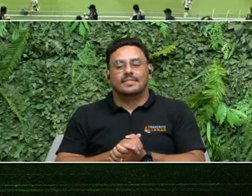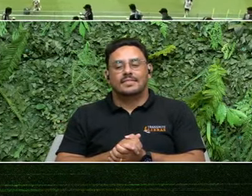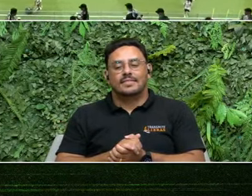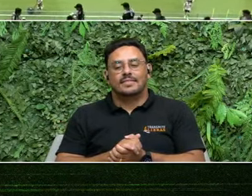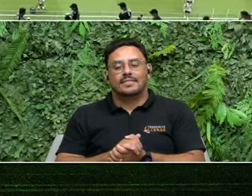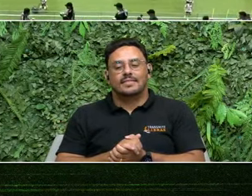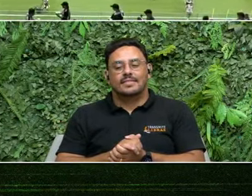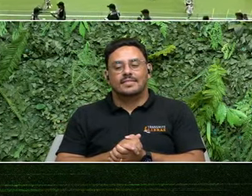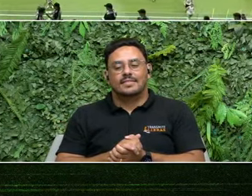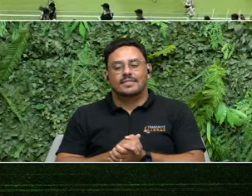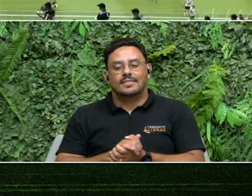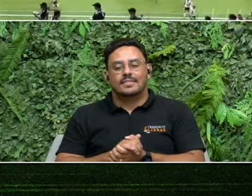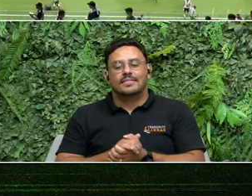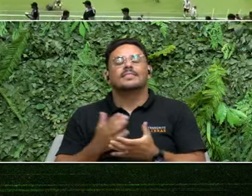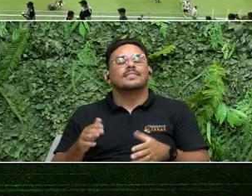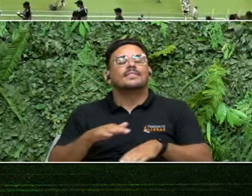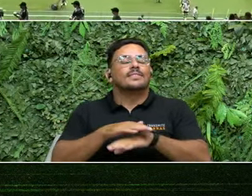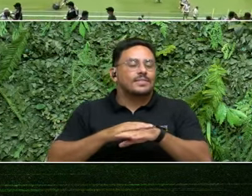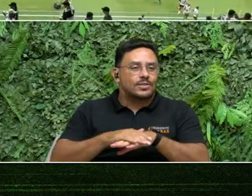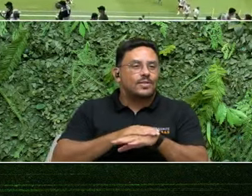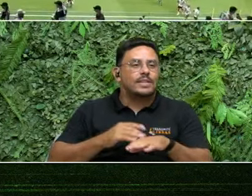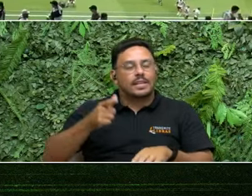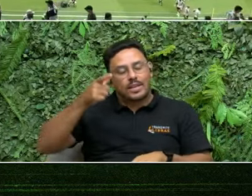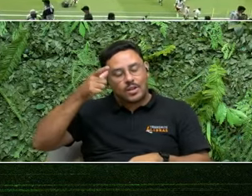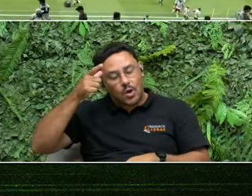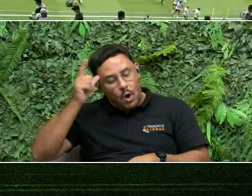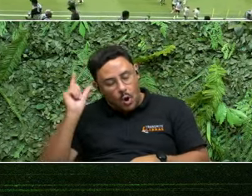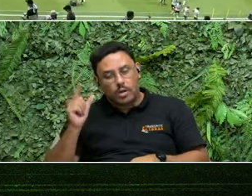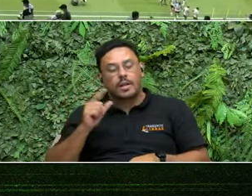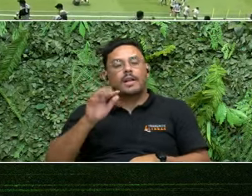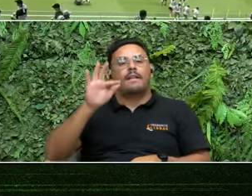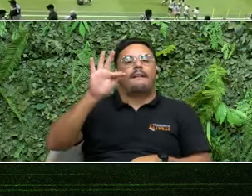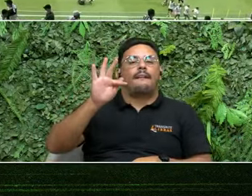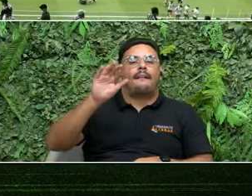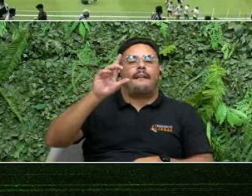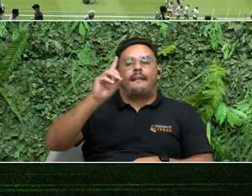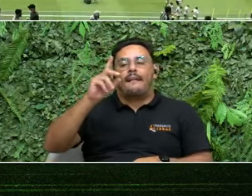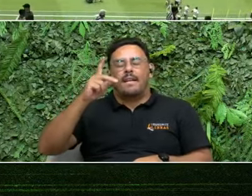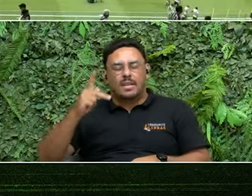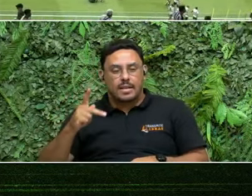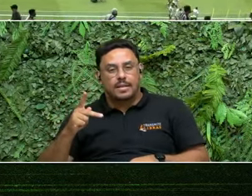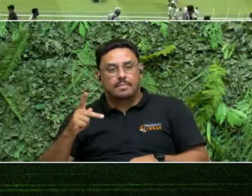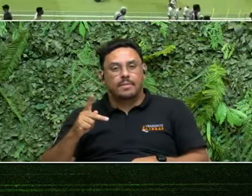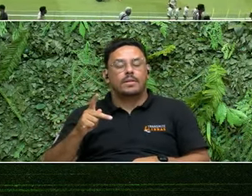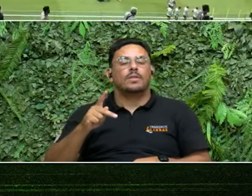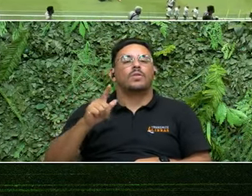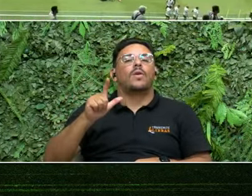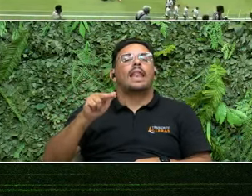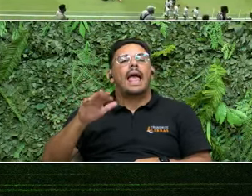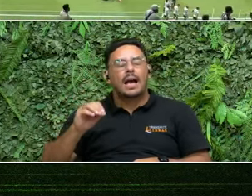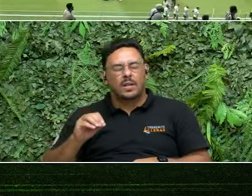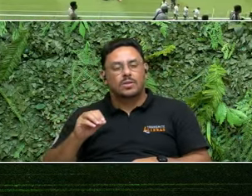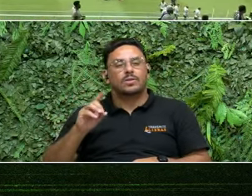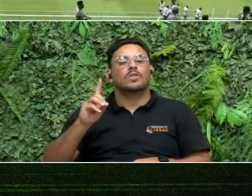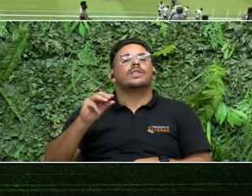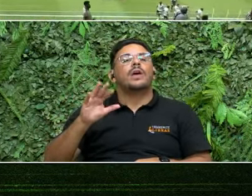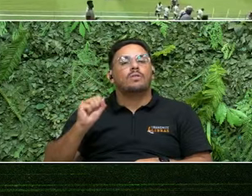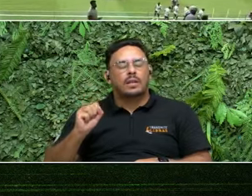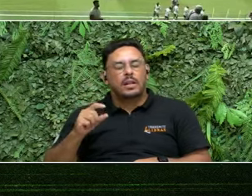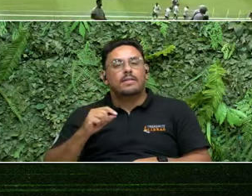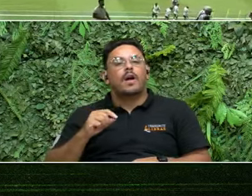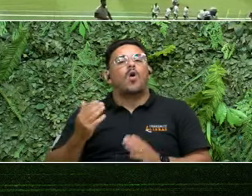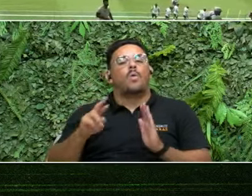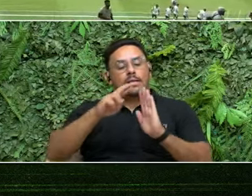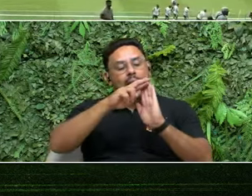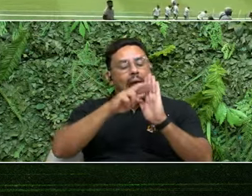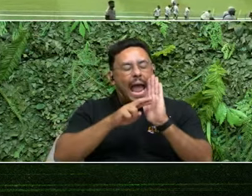agora o uinho a gente até conversava ontem no fdp com o Leandro guerreiro e com o Diego Tardelli sobre algumas regras